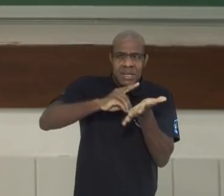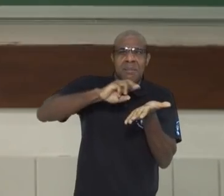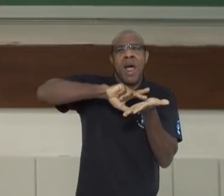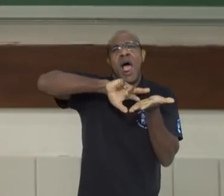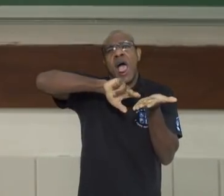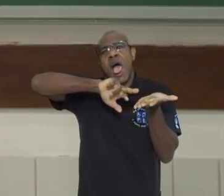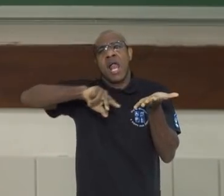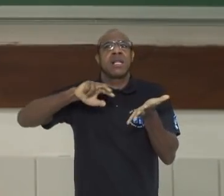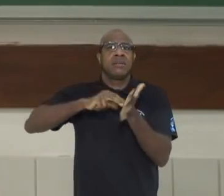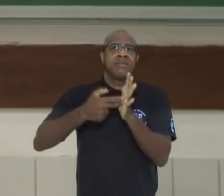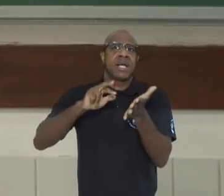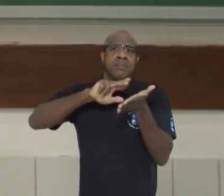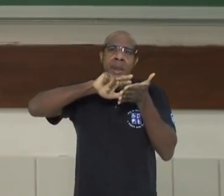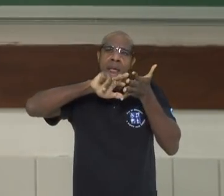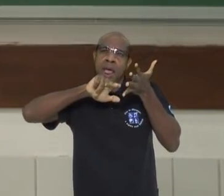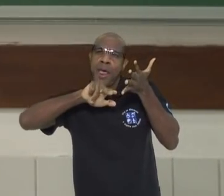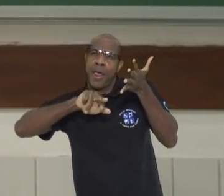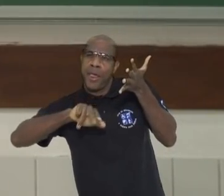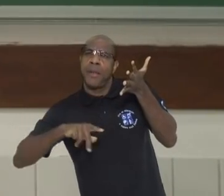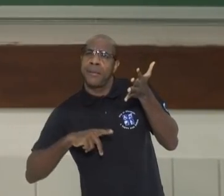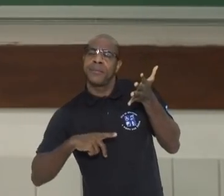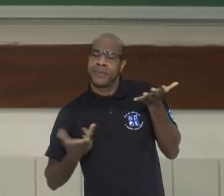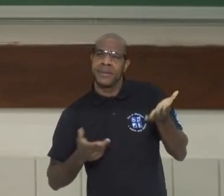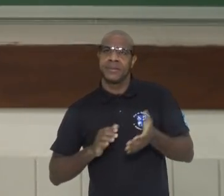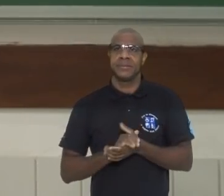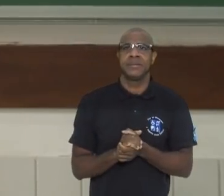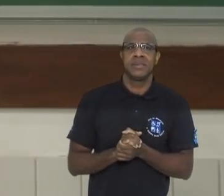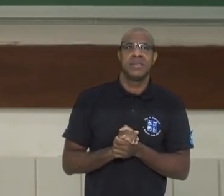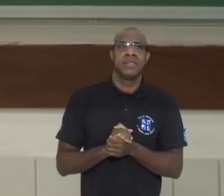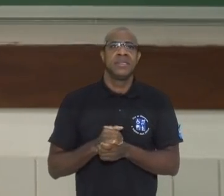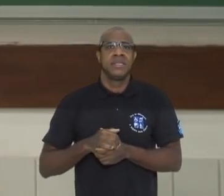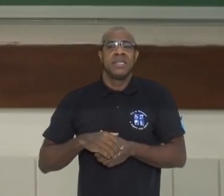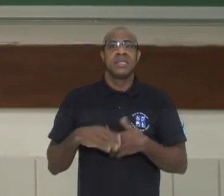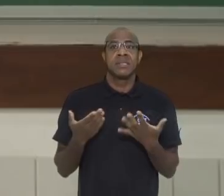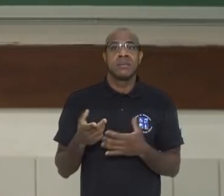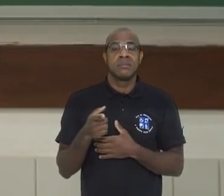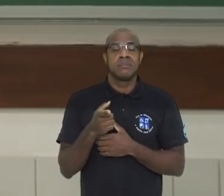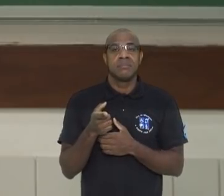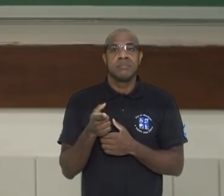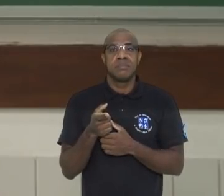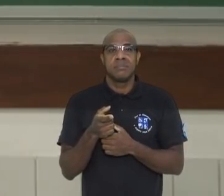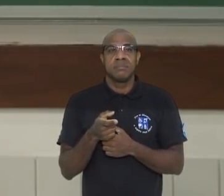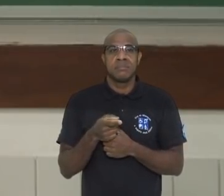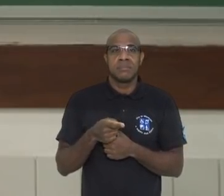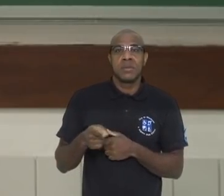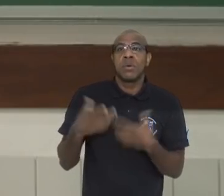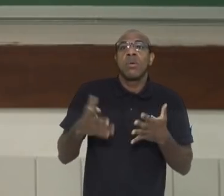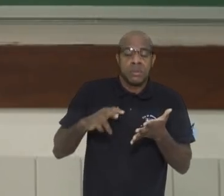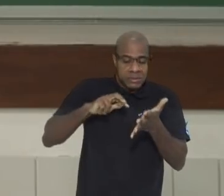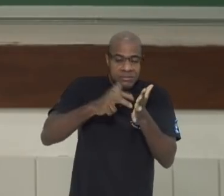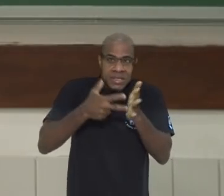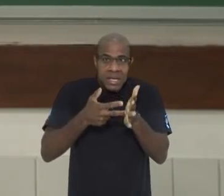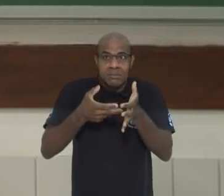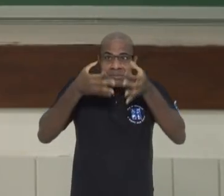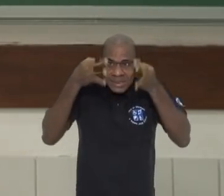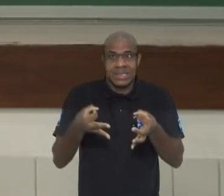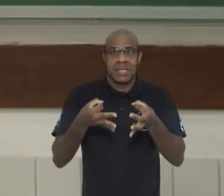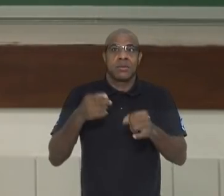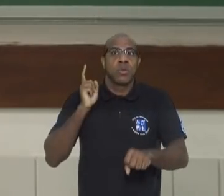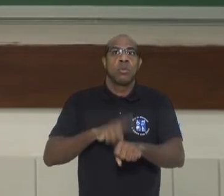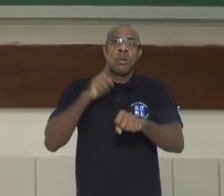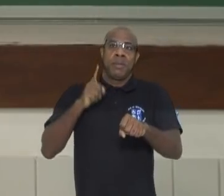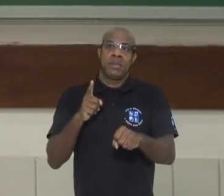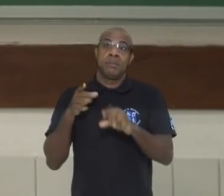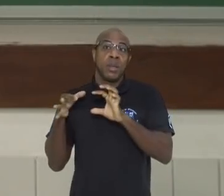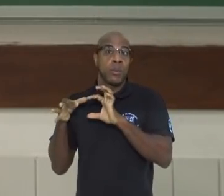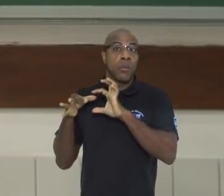uma palavra. E aí, como que eu sei qual que é o significado correto para aquele momento? Pelo